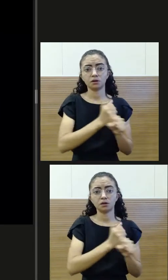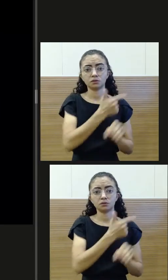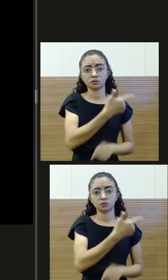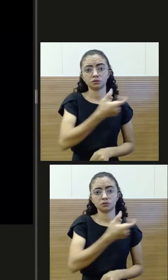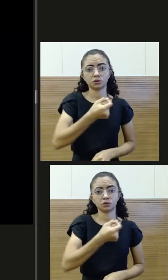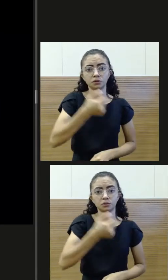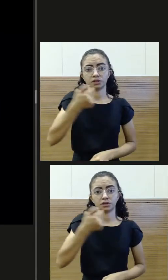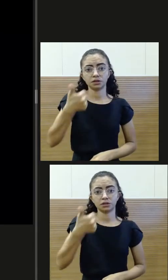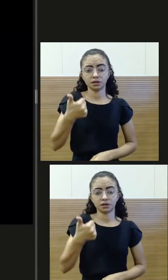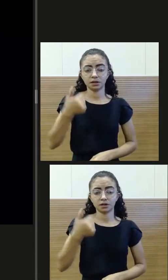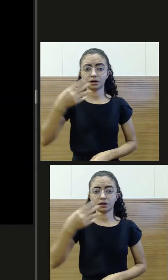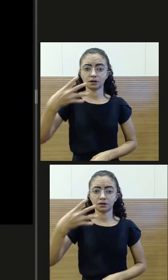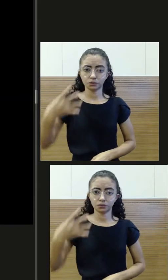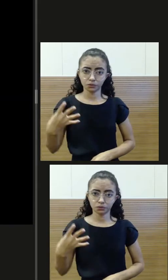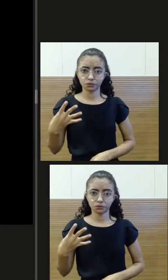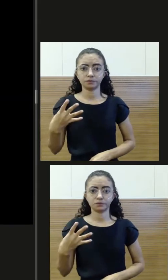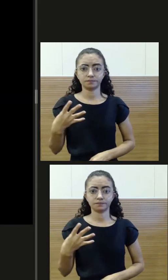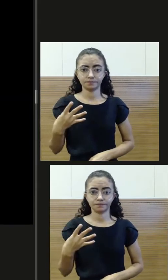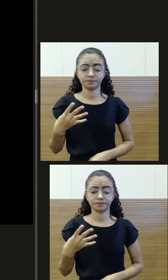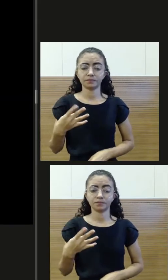nutrição.